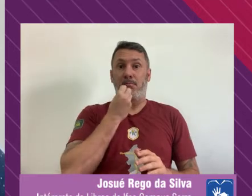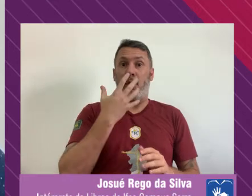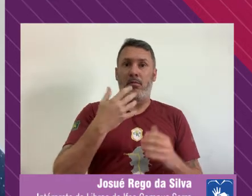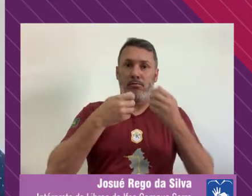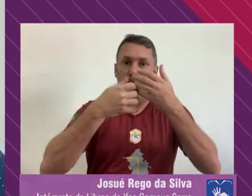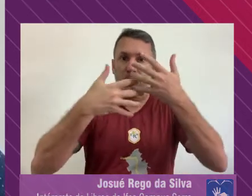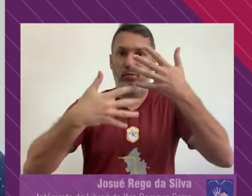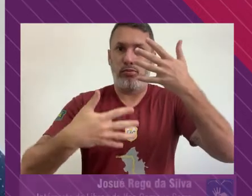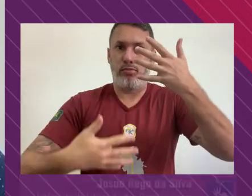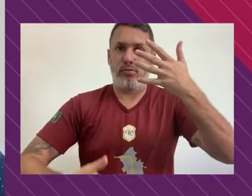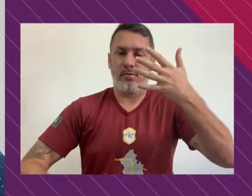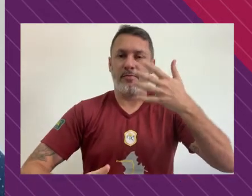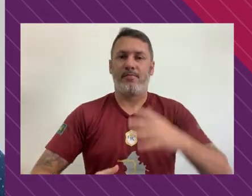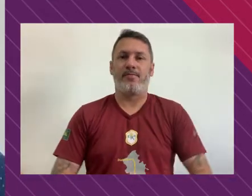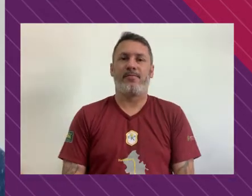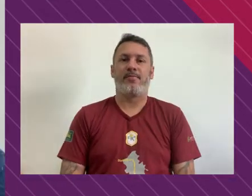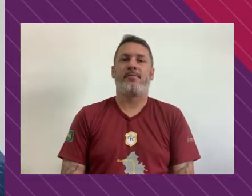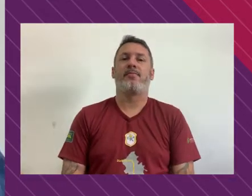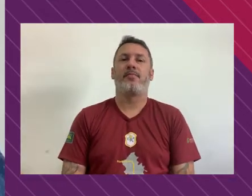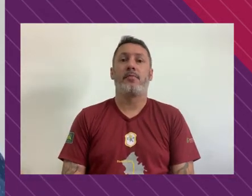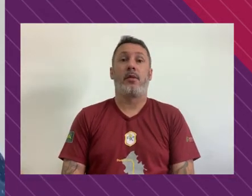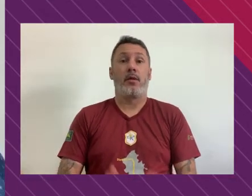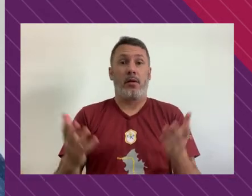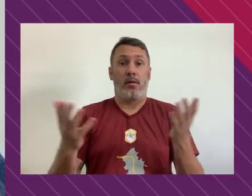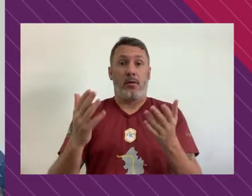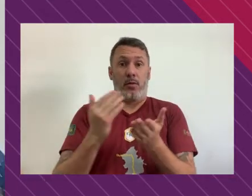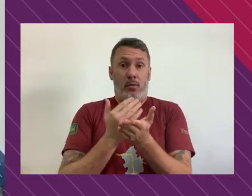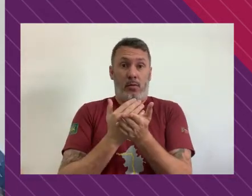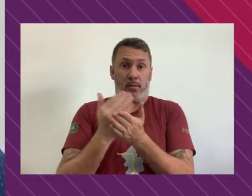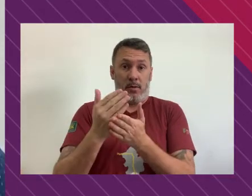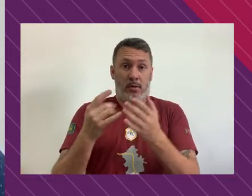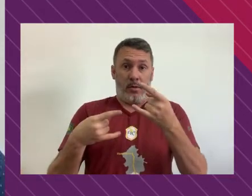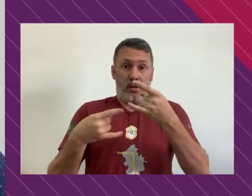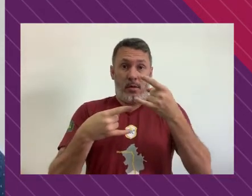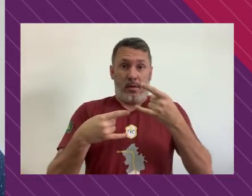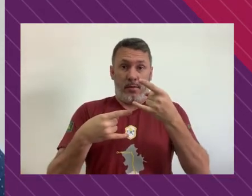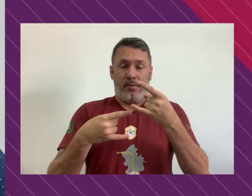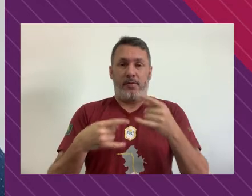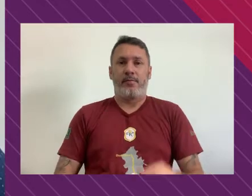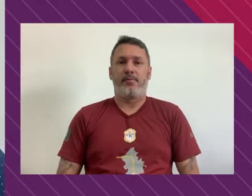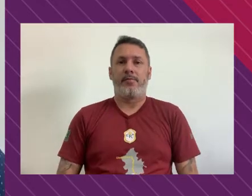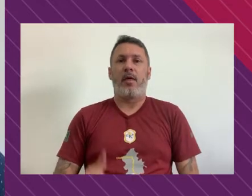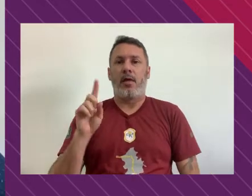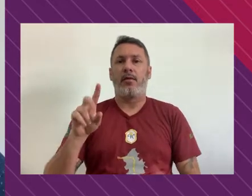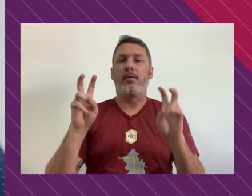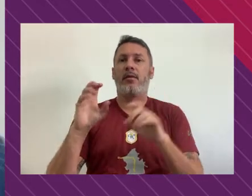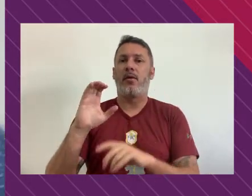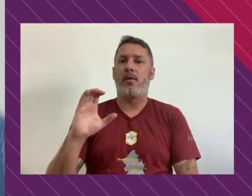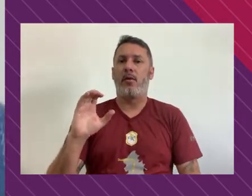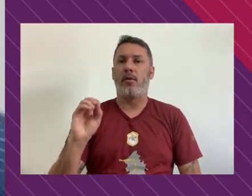A gente vai começar a nossa live, mais um Conexão IFES.